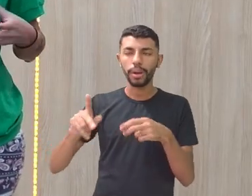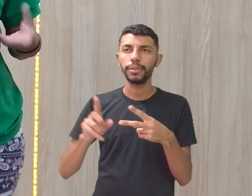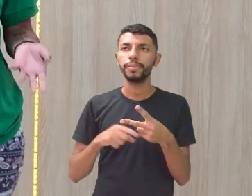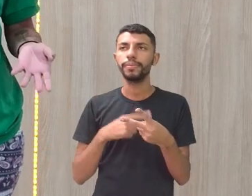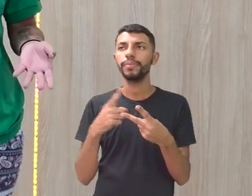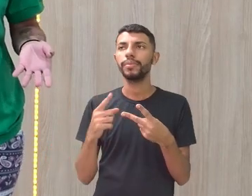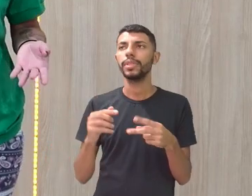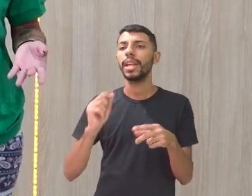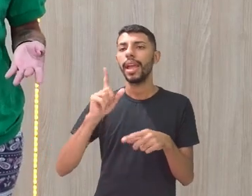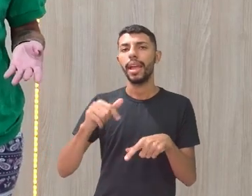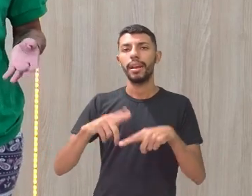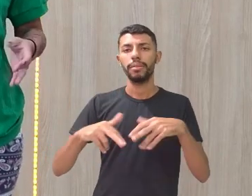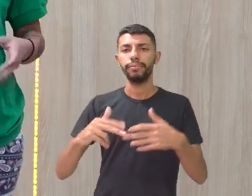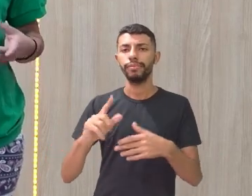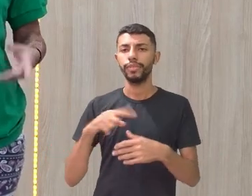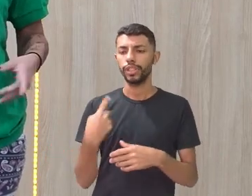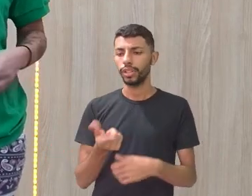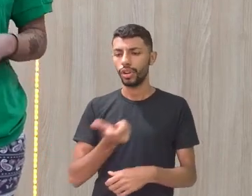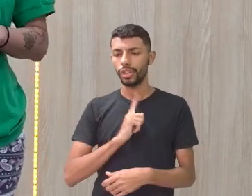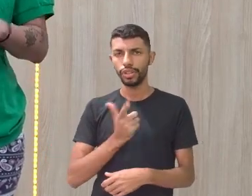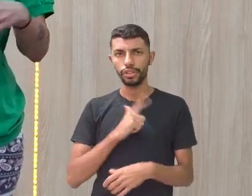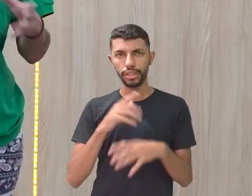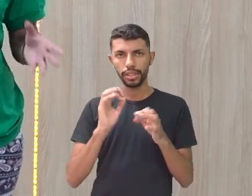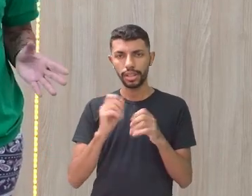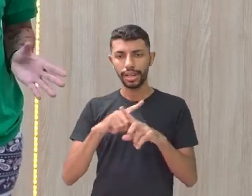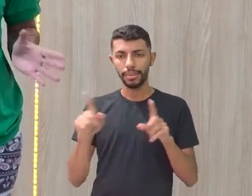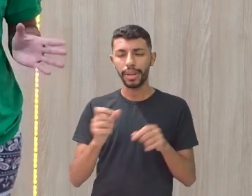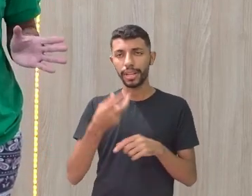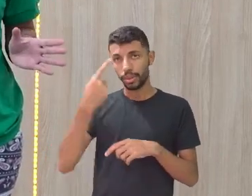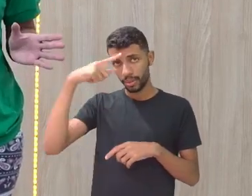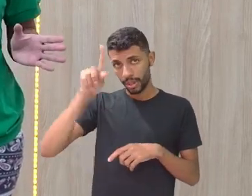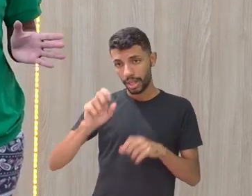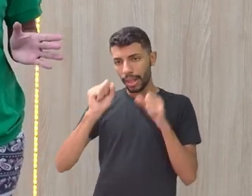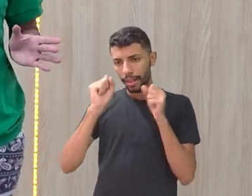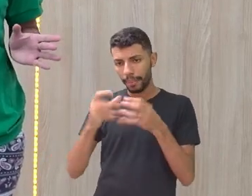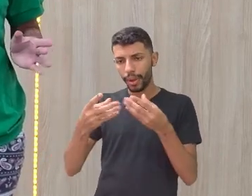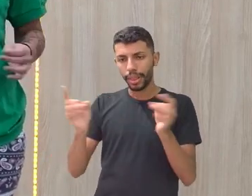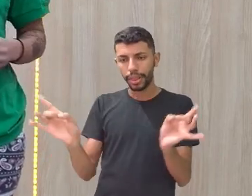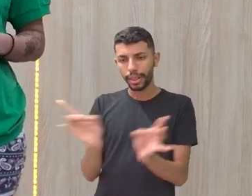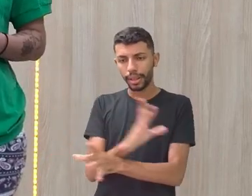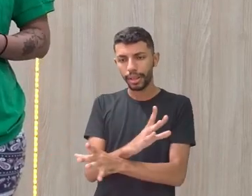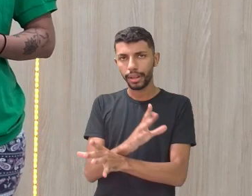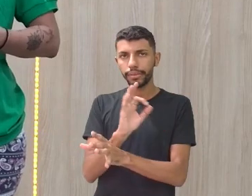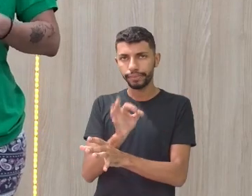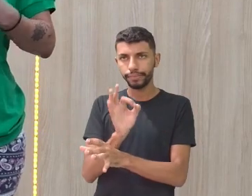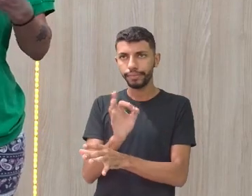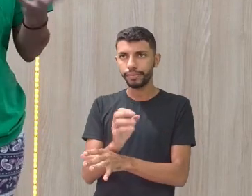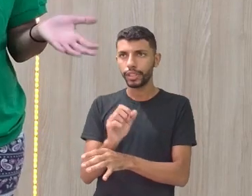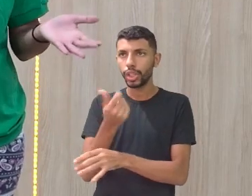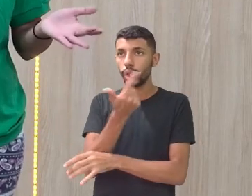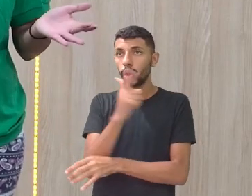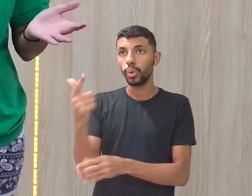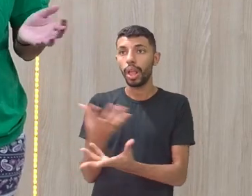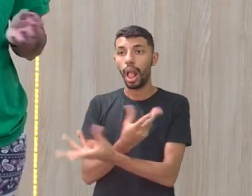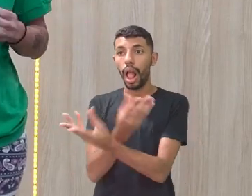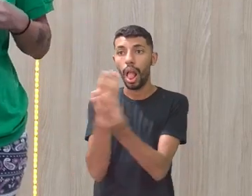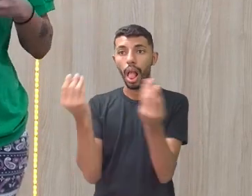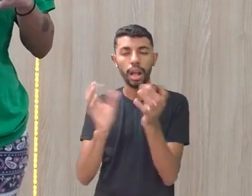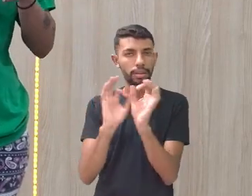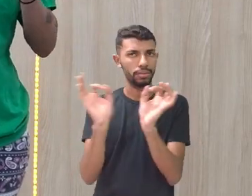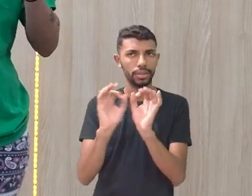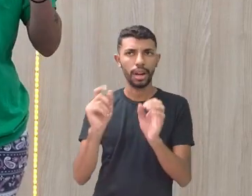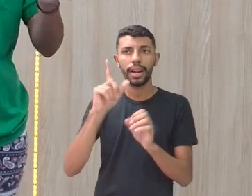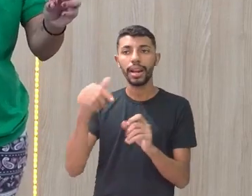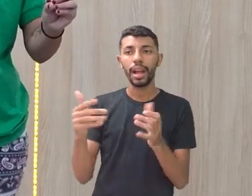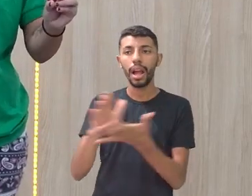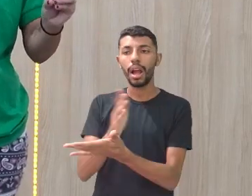um recurso que a gente tem, mas um dia ele vai se esgotar, né? Isso ele não tem tanta abundância assim, são